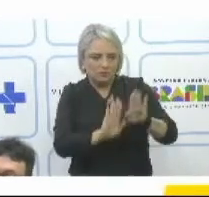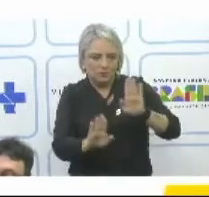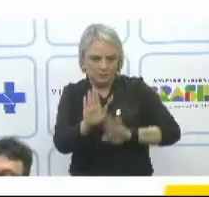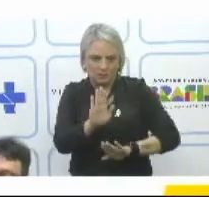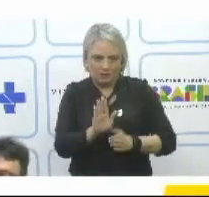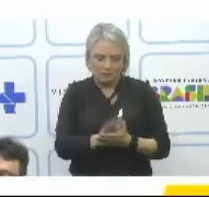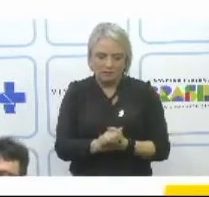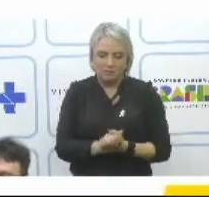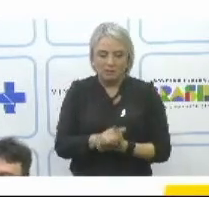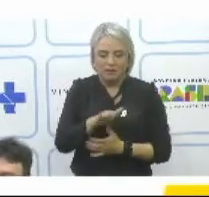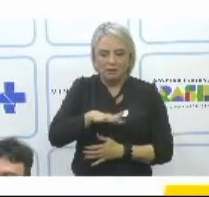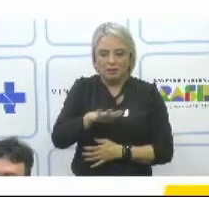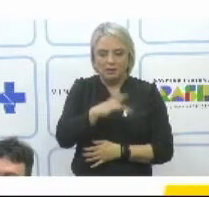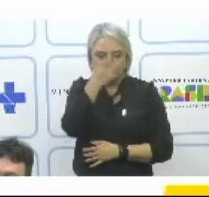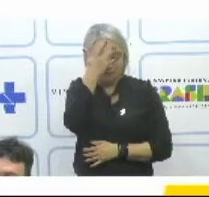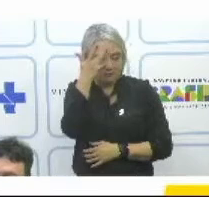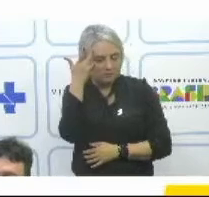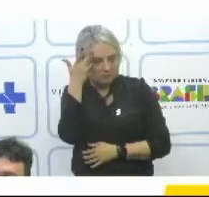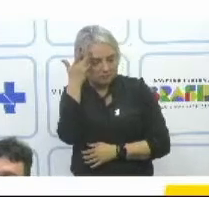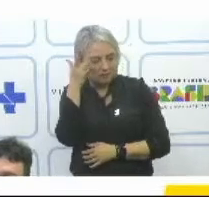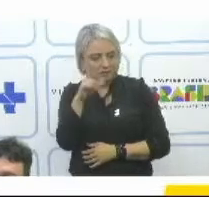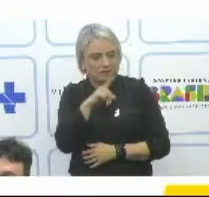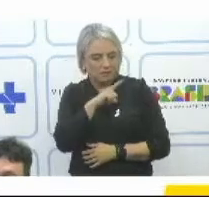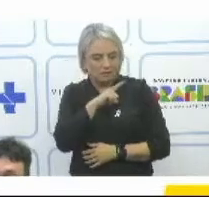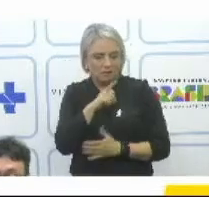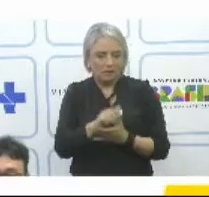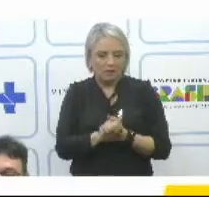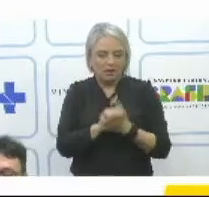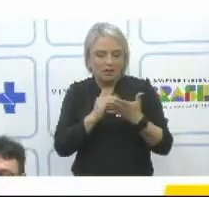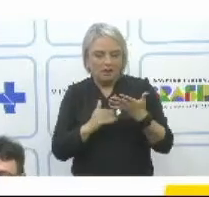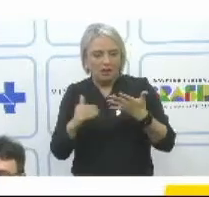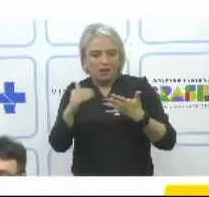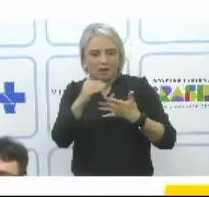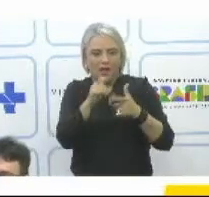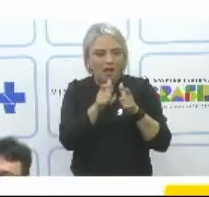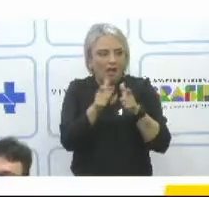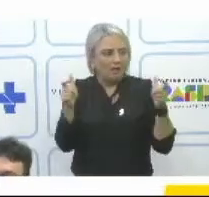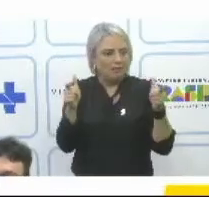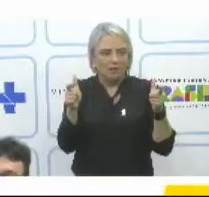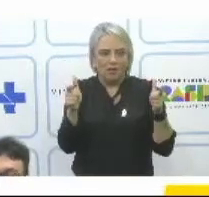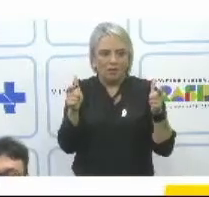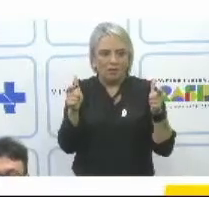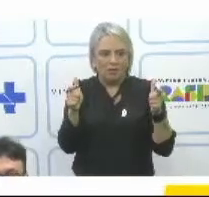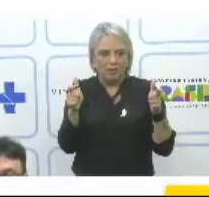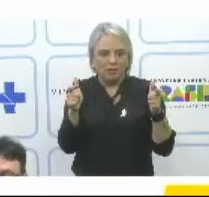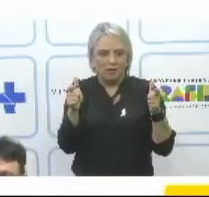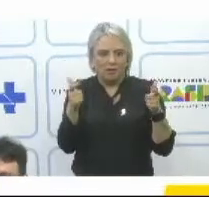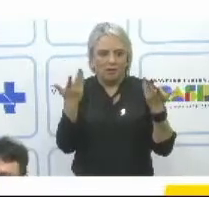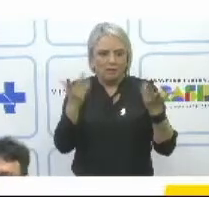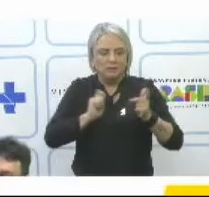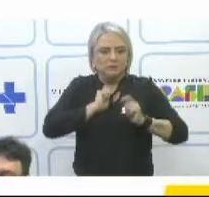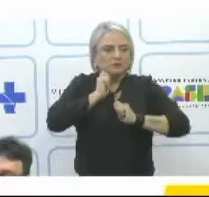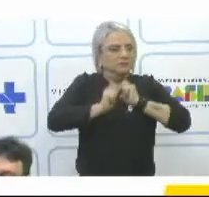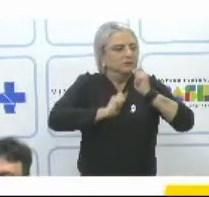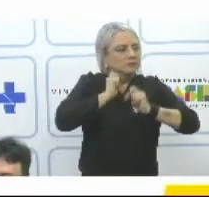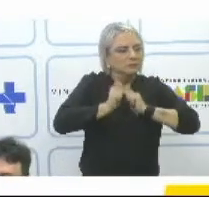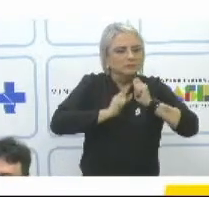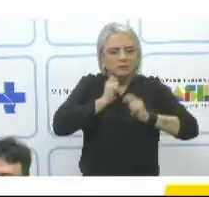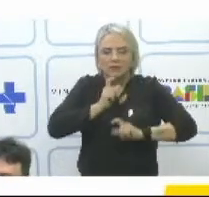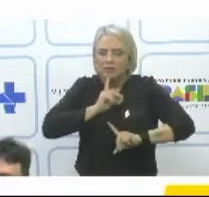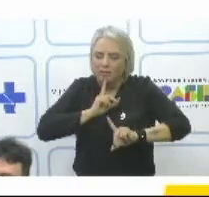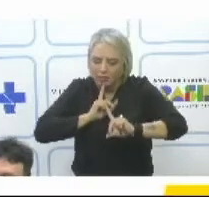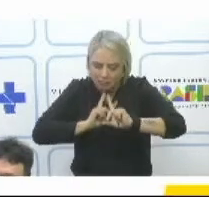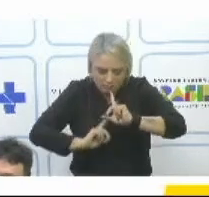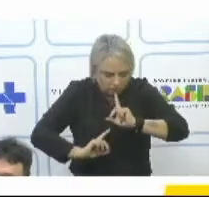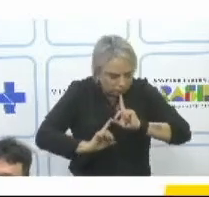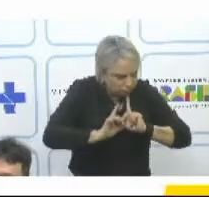né. No campo da saúde mental, a gente tem, né, um nível alarmante, né, de desordens de ansiedade, de